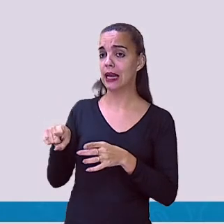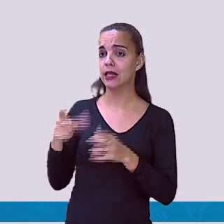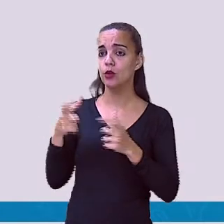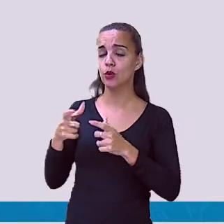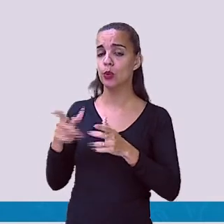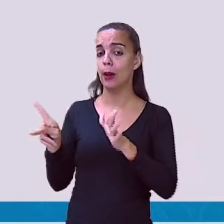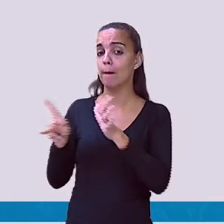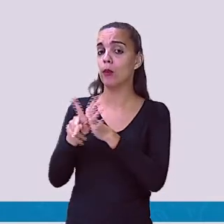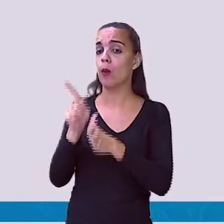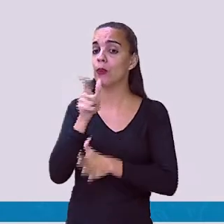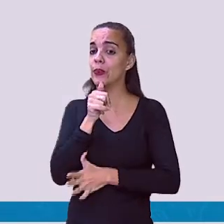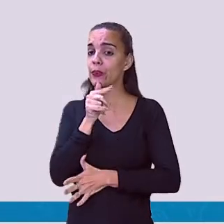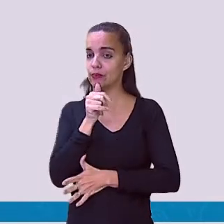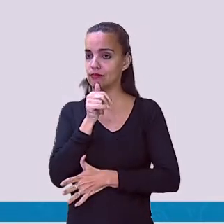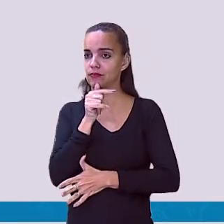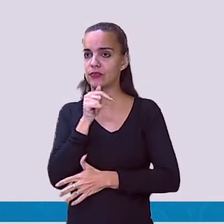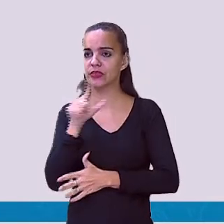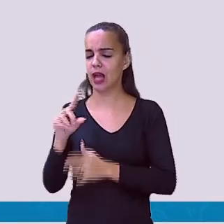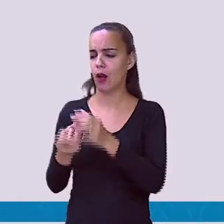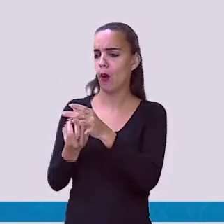água, tá?